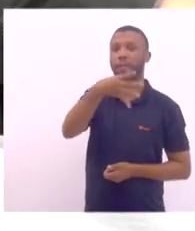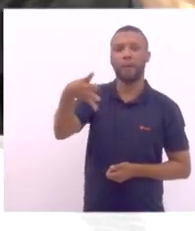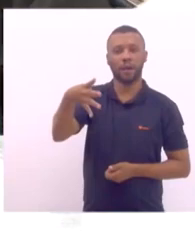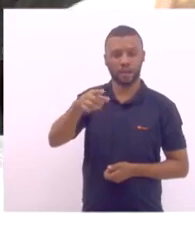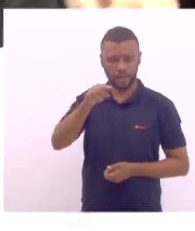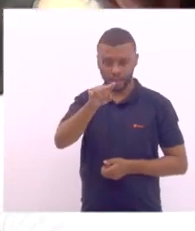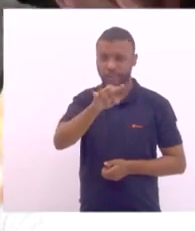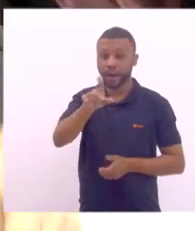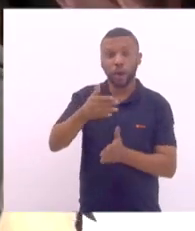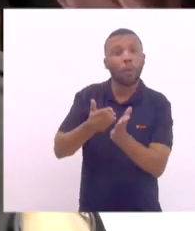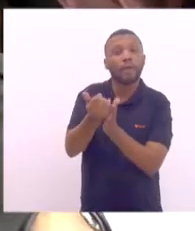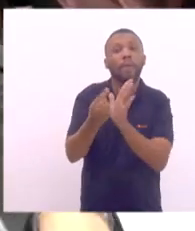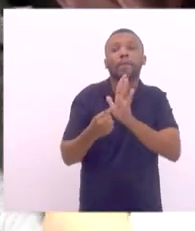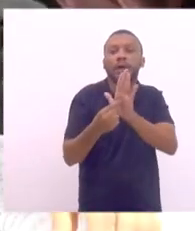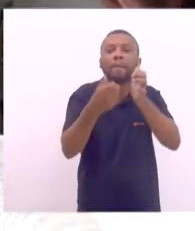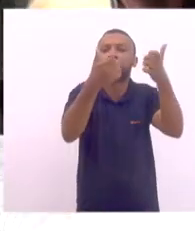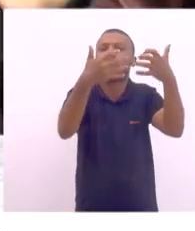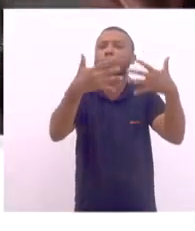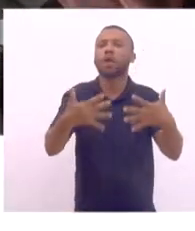começar aí